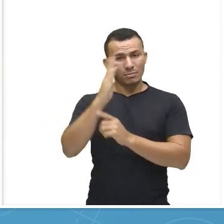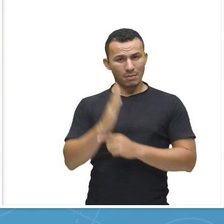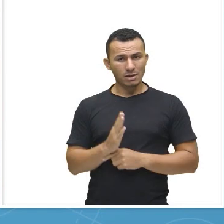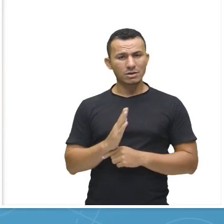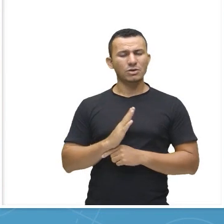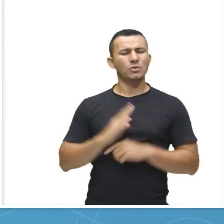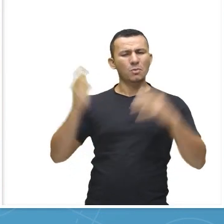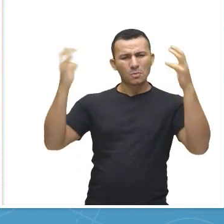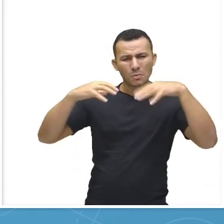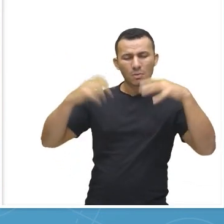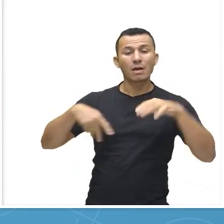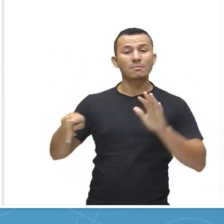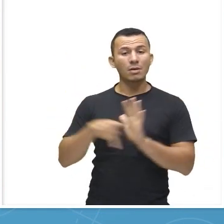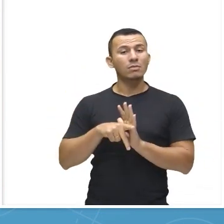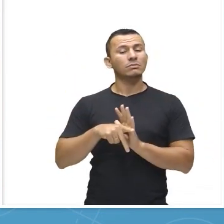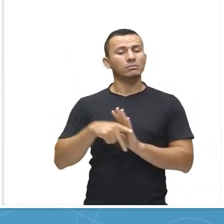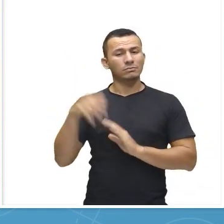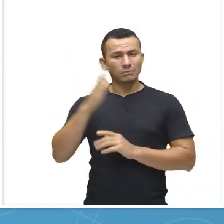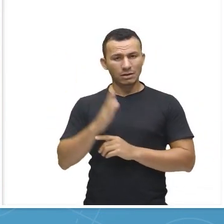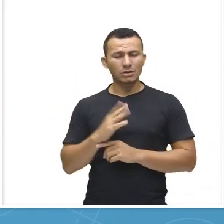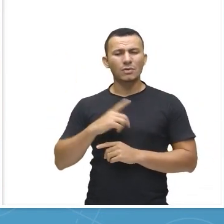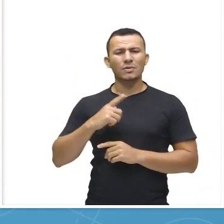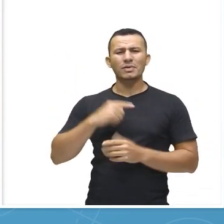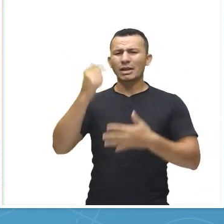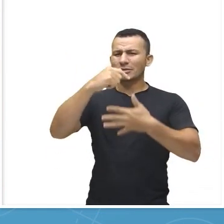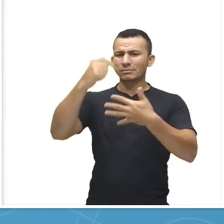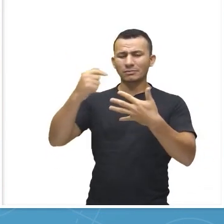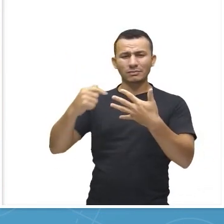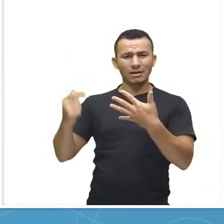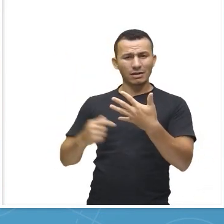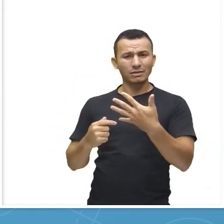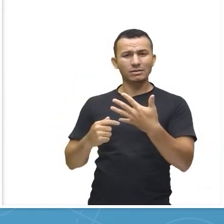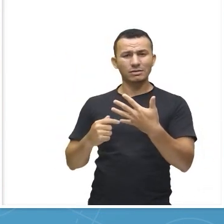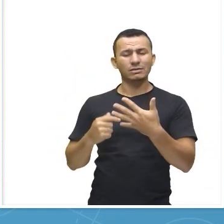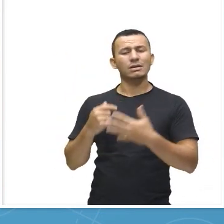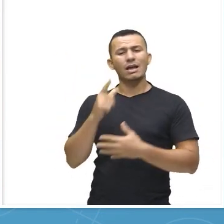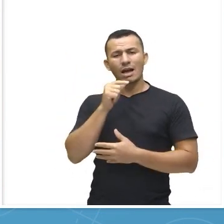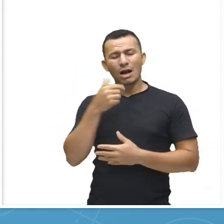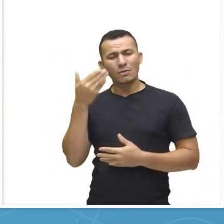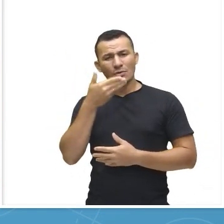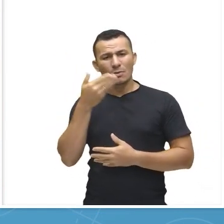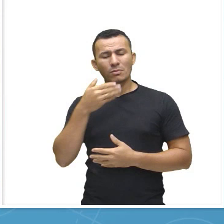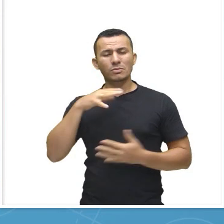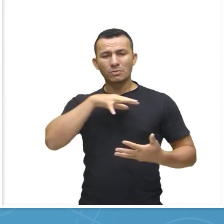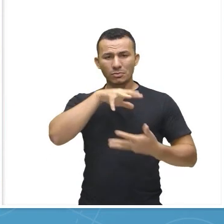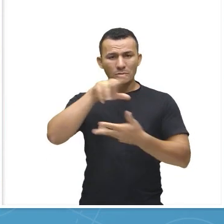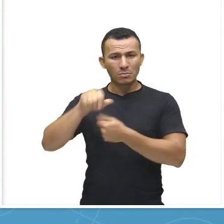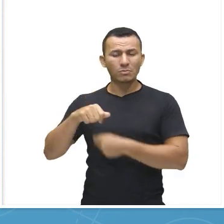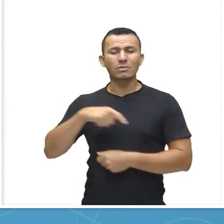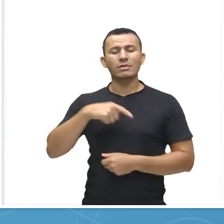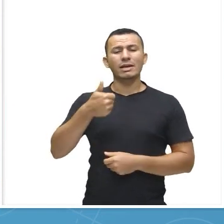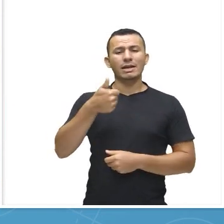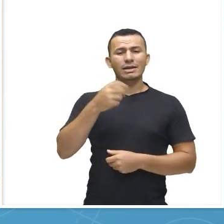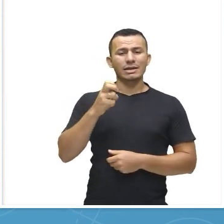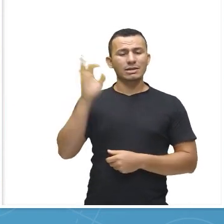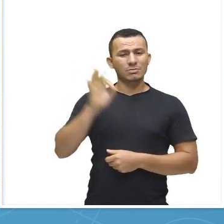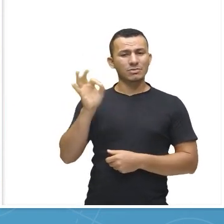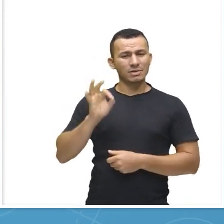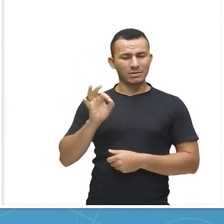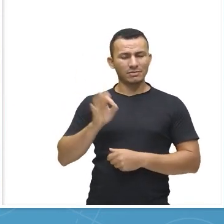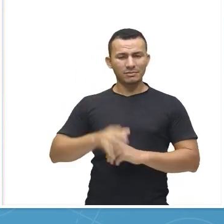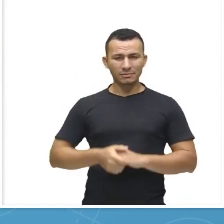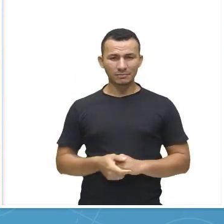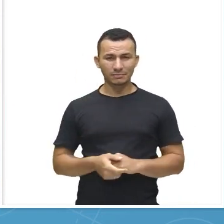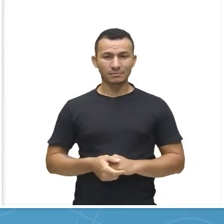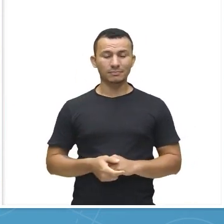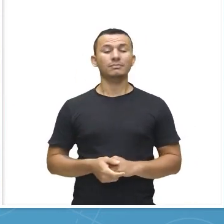reúne um dos mais extensos e diversos recursos hídricos do planeta. Possui 15% do total da água doce existente no mundo. Então,